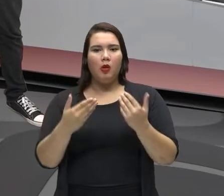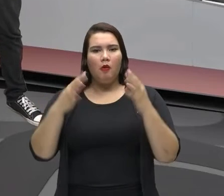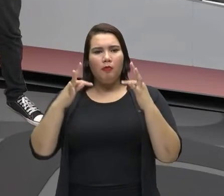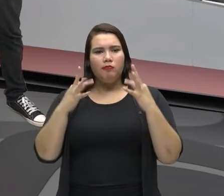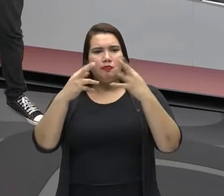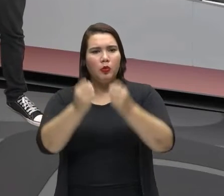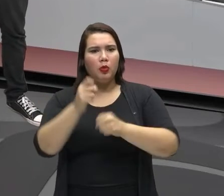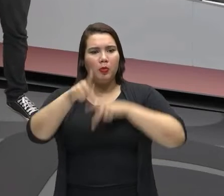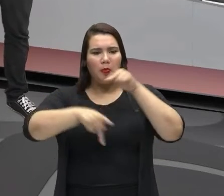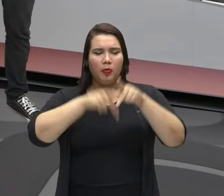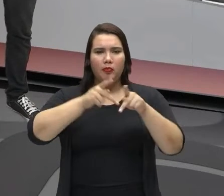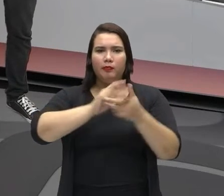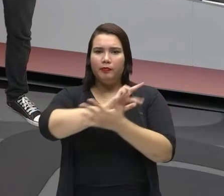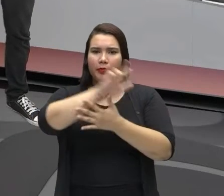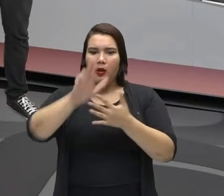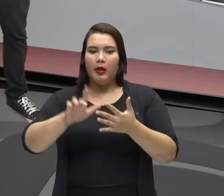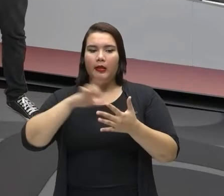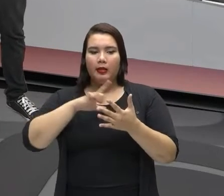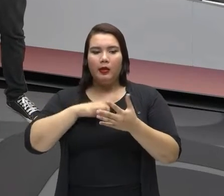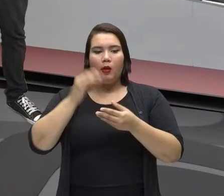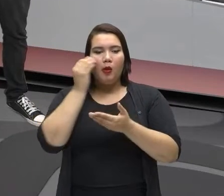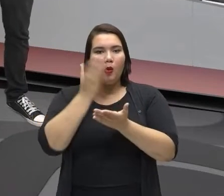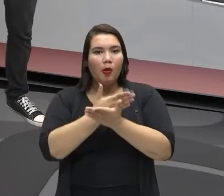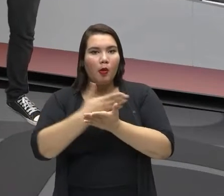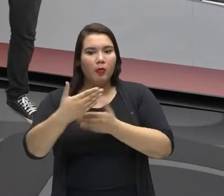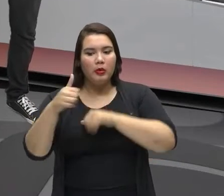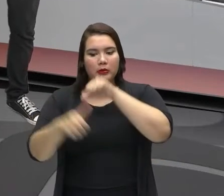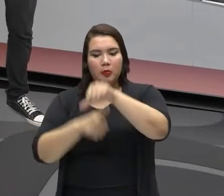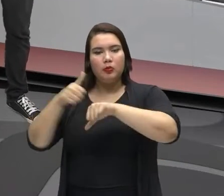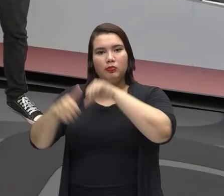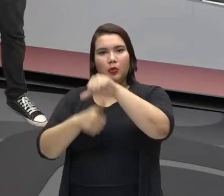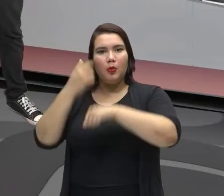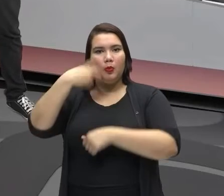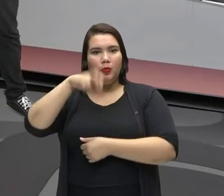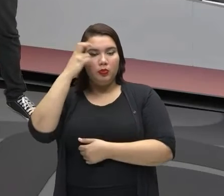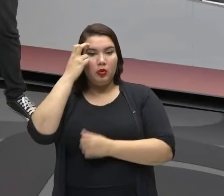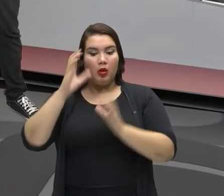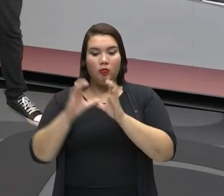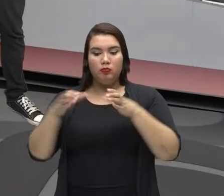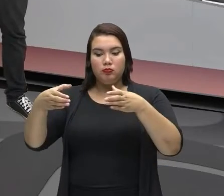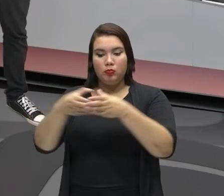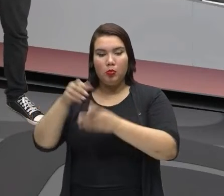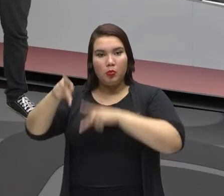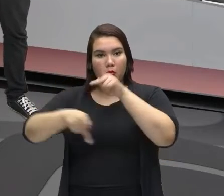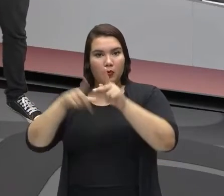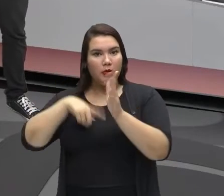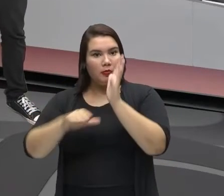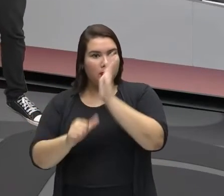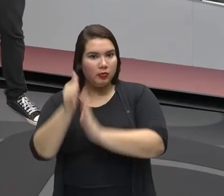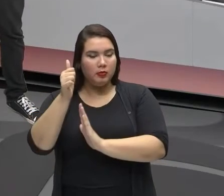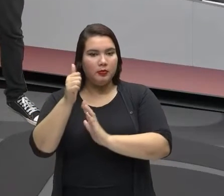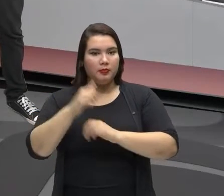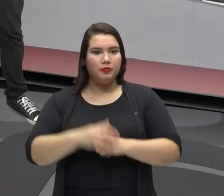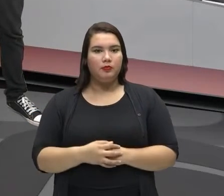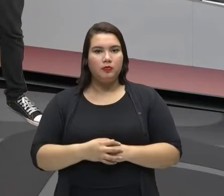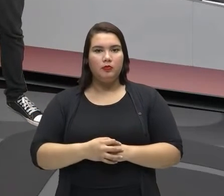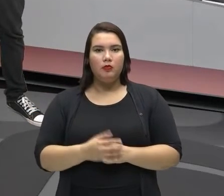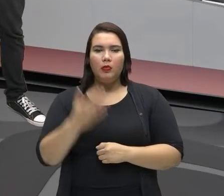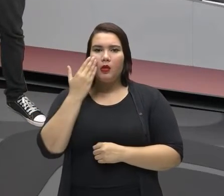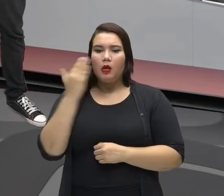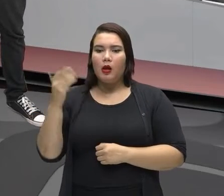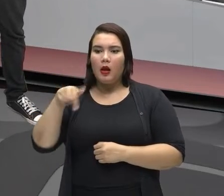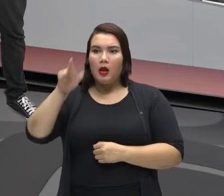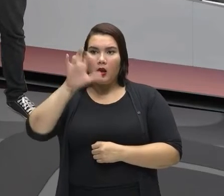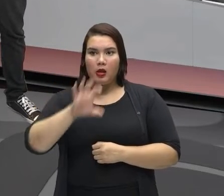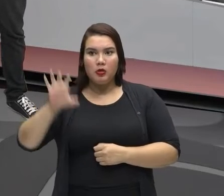a se converter ao islamismo. Os berberes seriam os primeiros, tá? Gana seria uma das regiões que